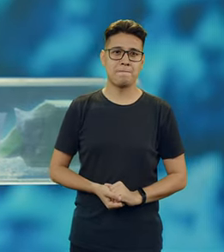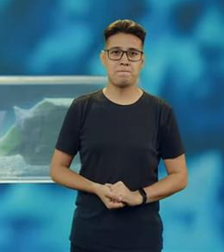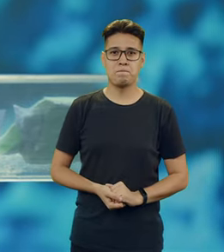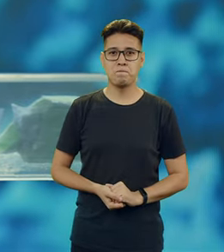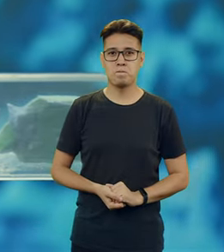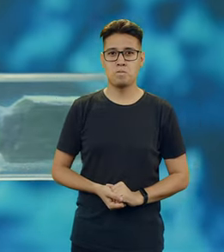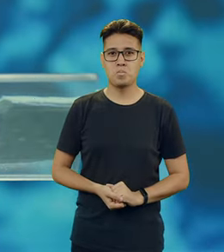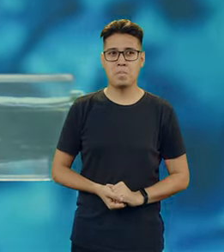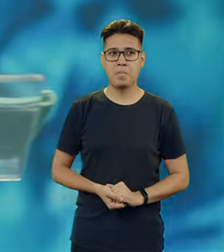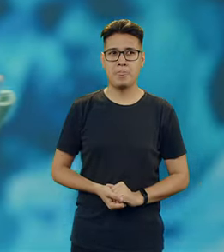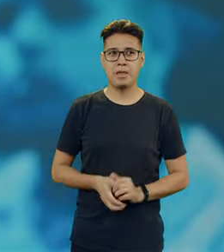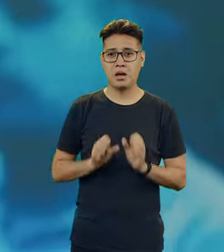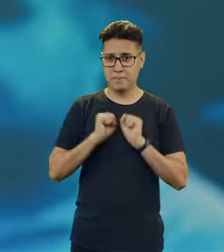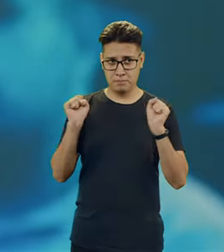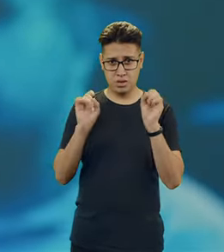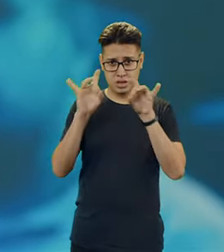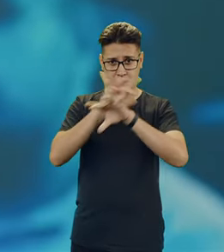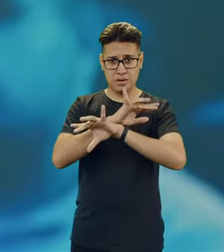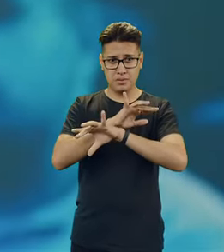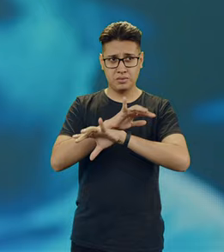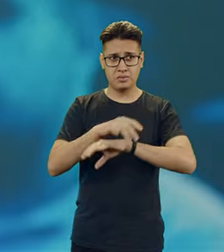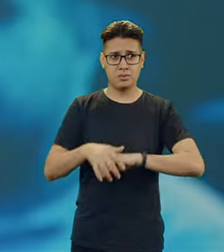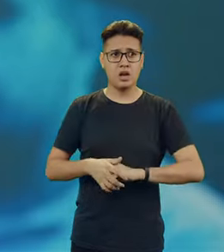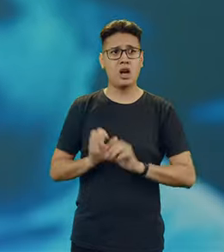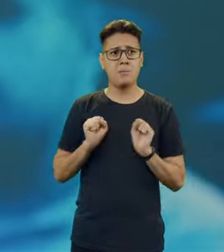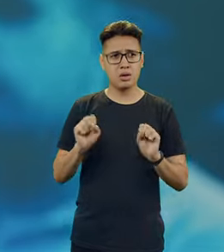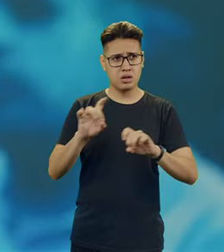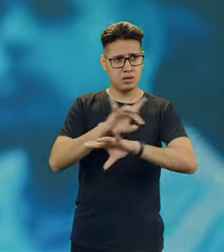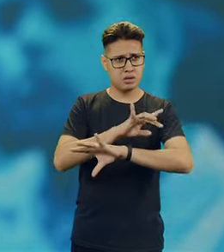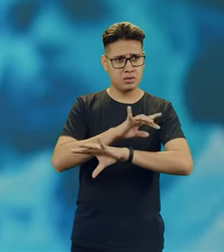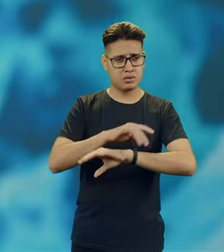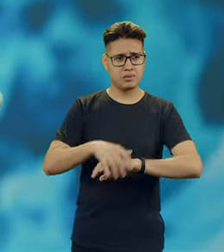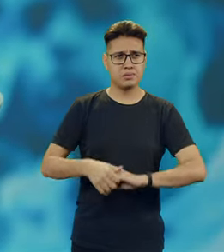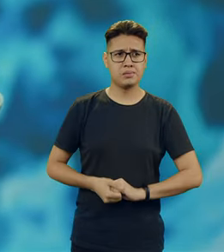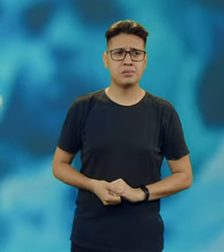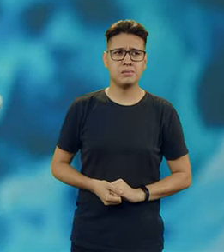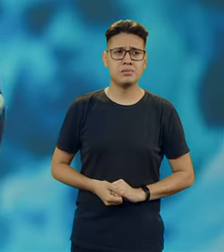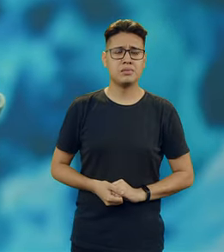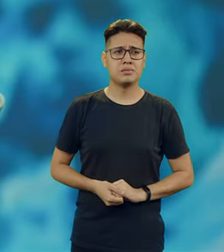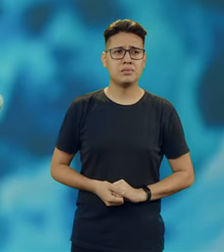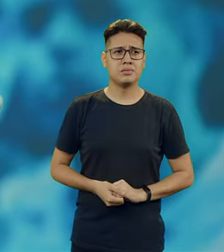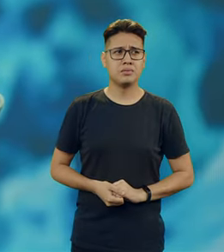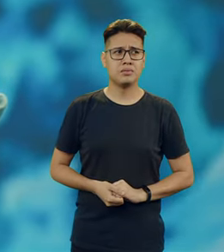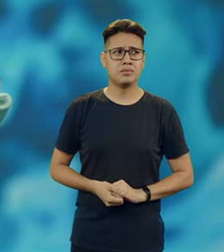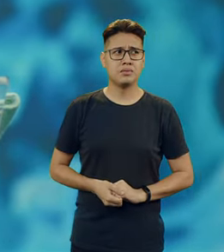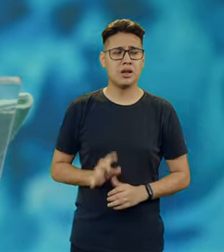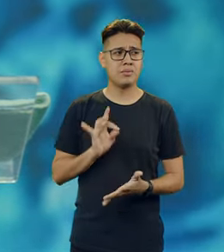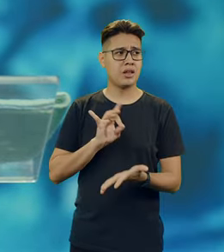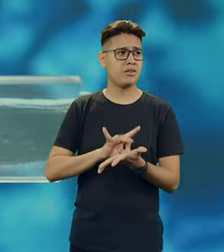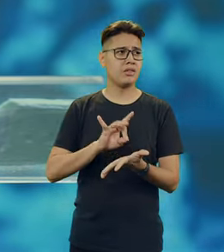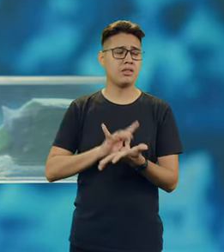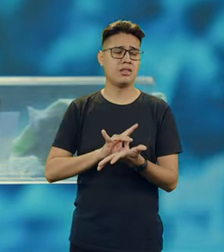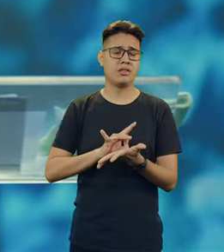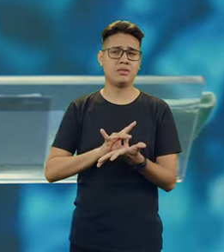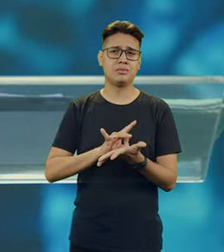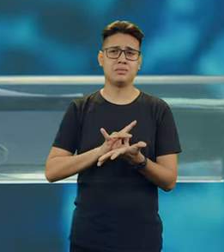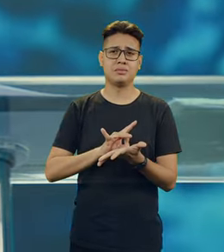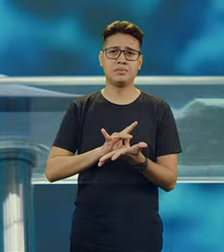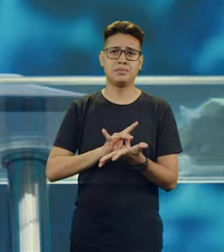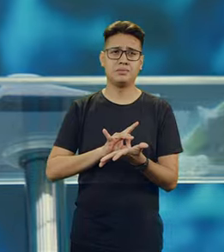Posso concluir? Na verdade,